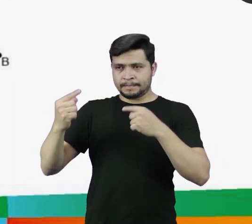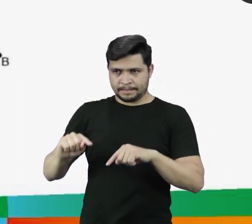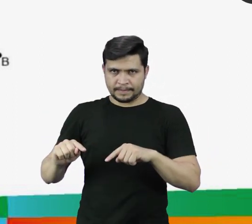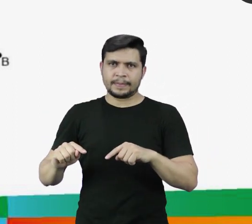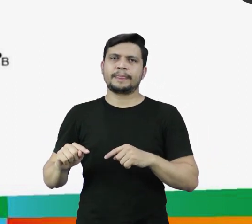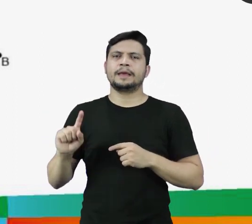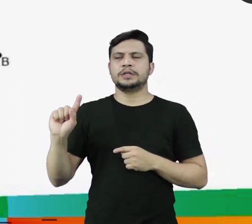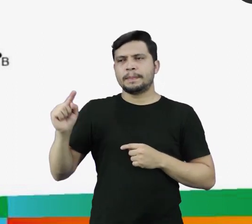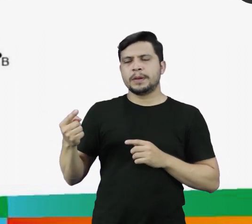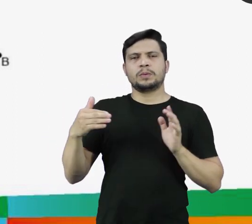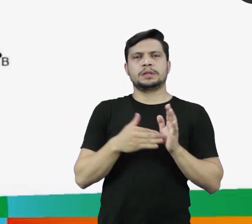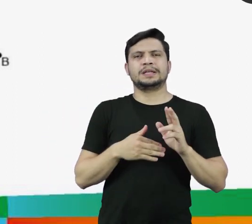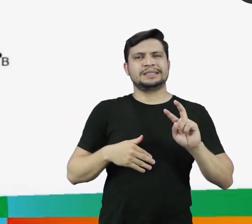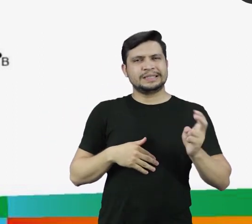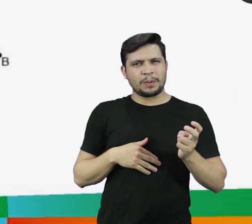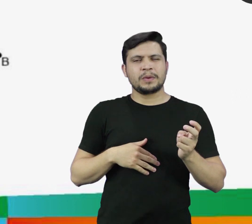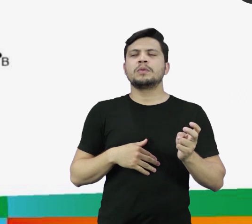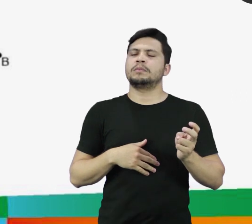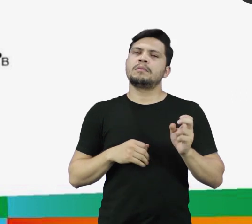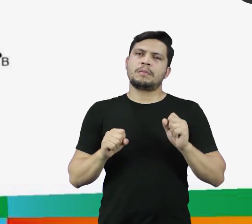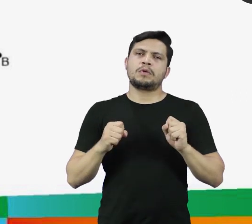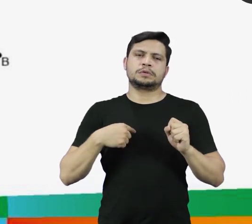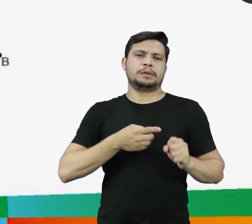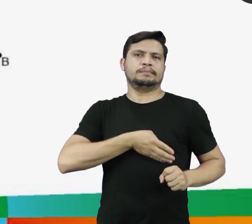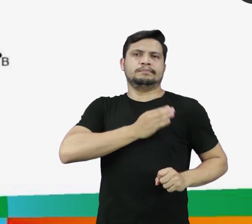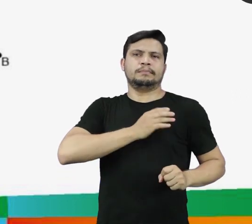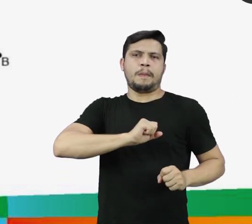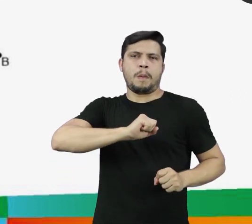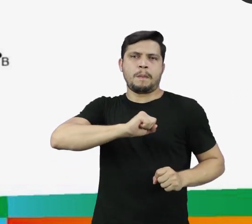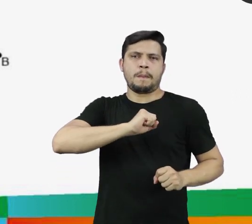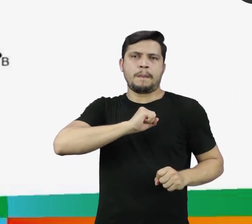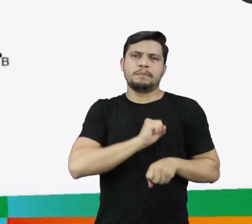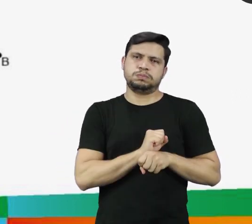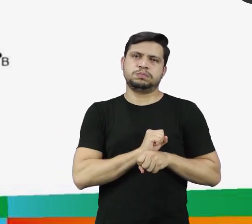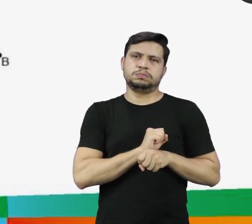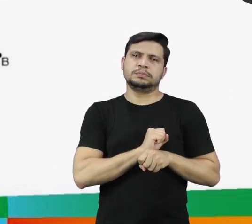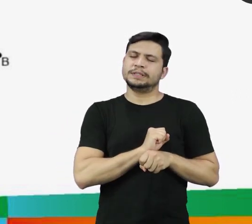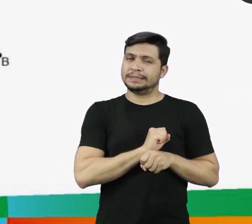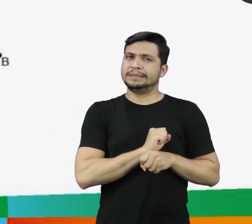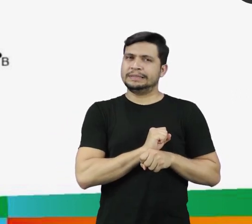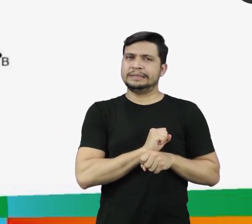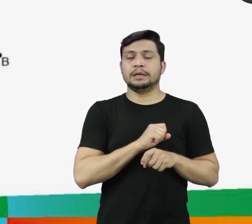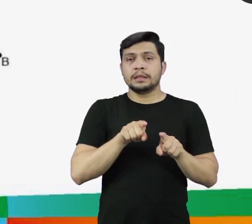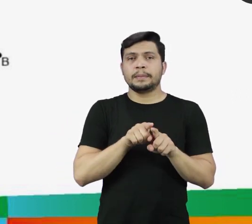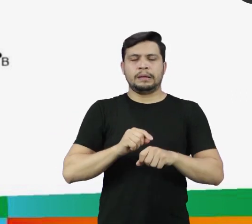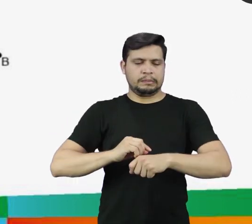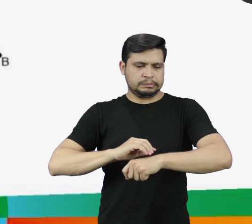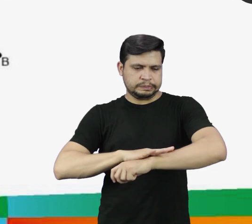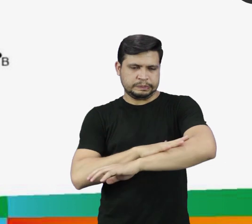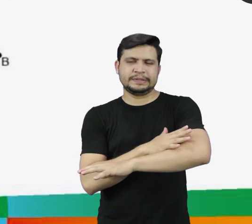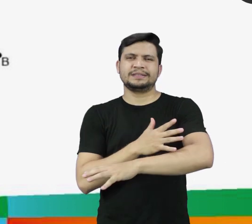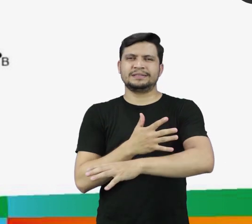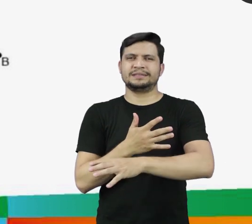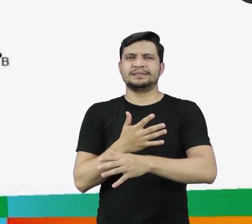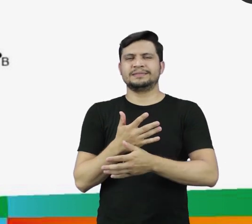ser, né, de primeiro, segundo até terceiro grau. Então, ele continua com a questão. A corrente elétrica que percorre o corpo de um indivíduo